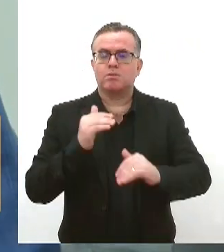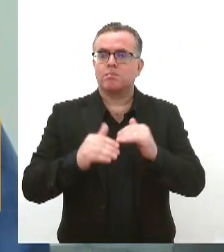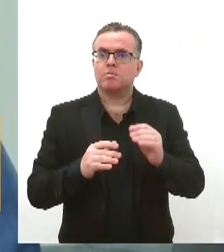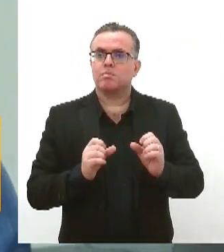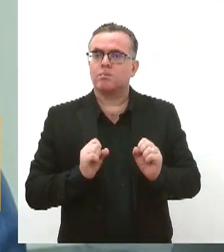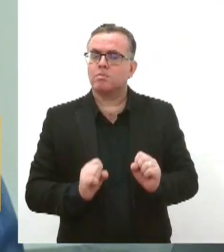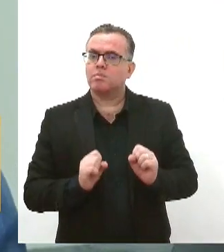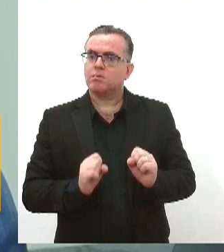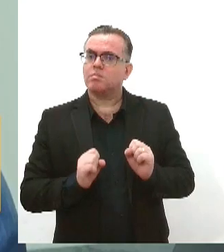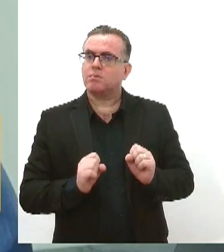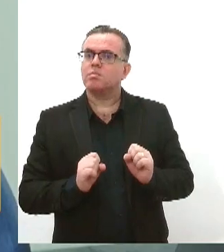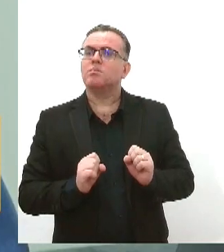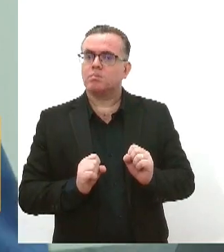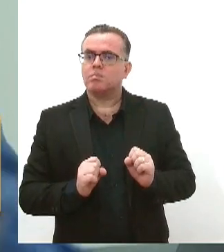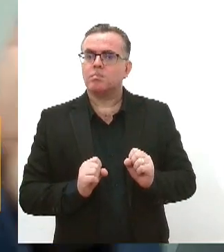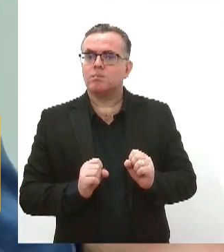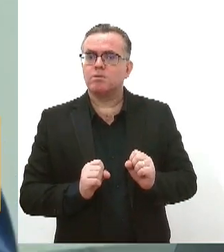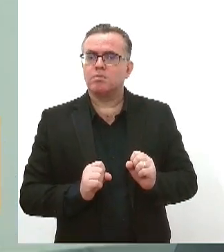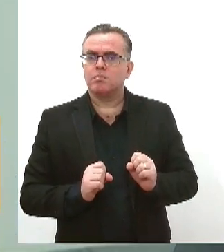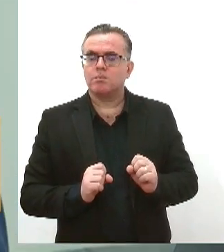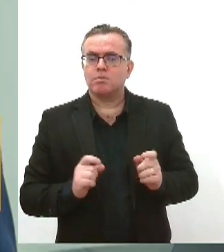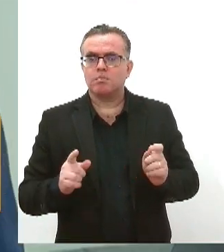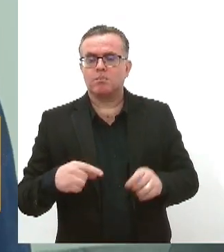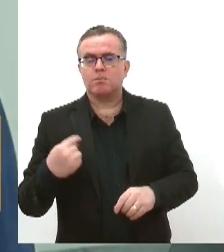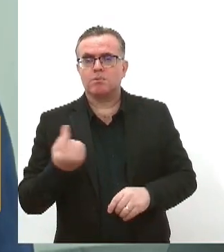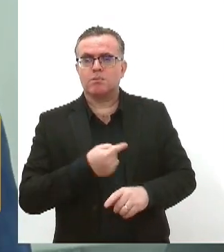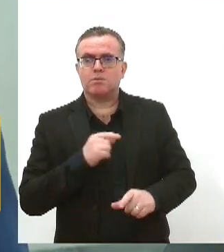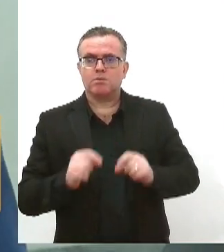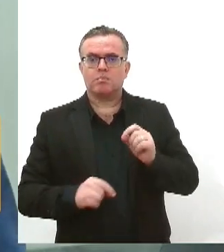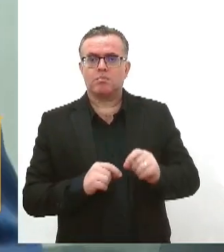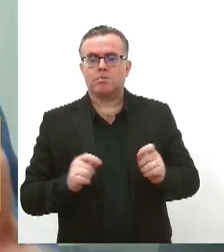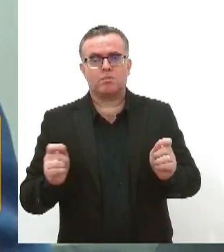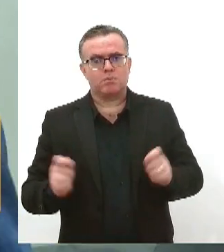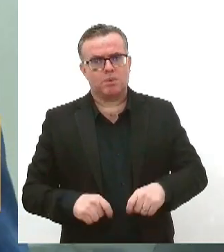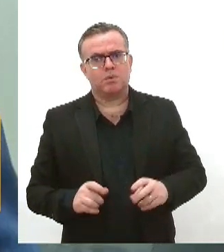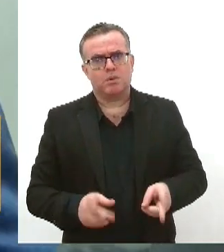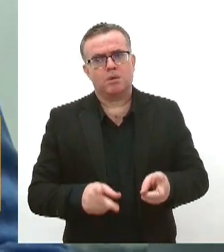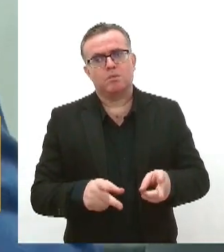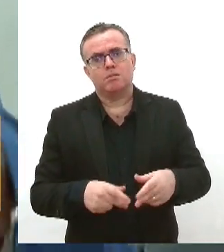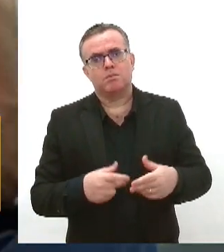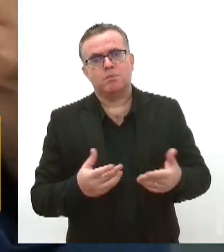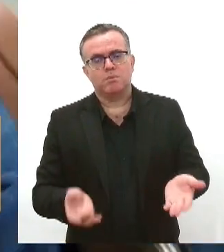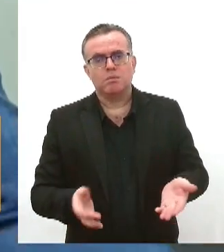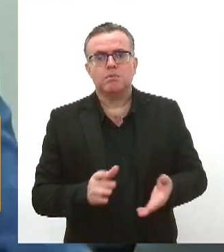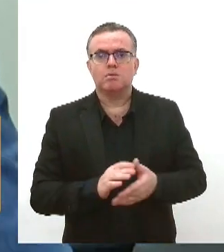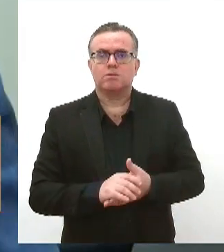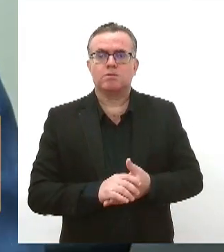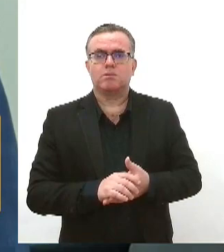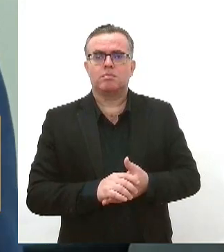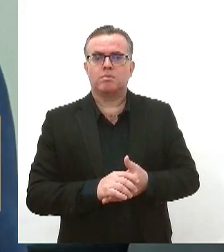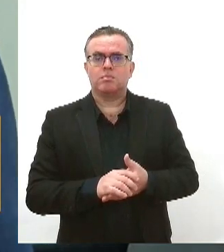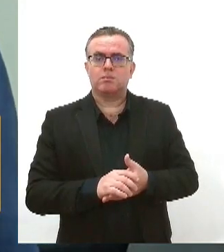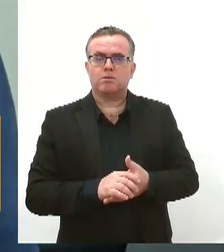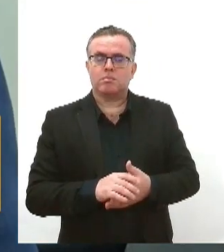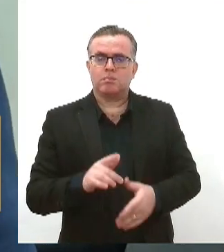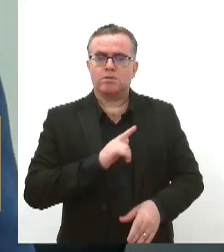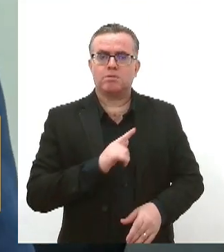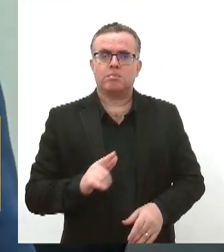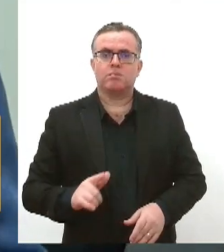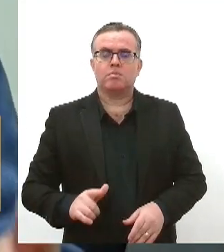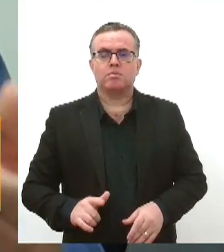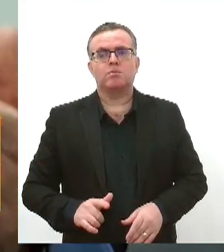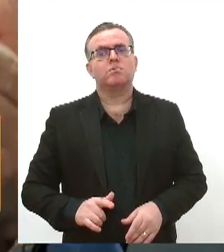economia como a gente estava acompanhando no ano passado. Eu acho que nesse momento que o governo inicia a sua gestão,